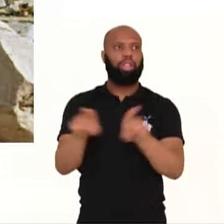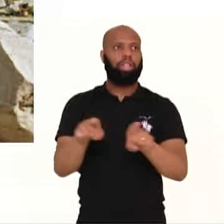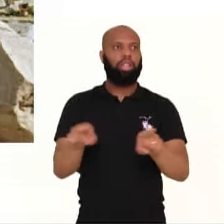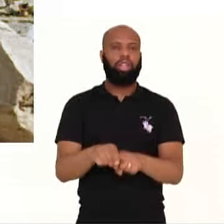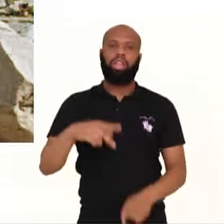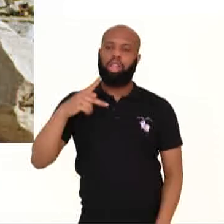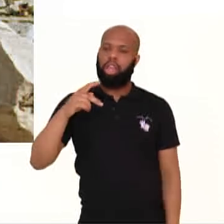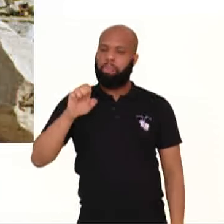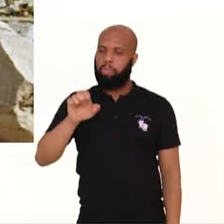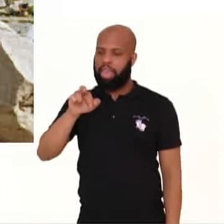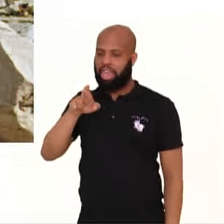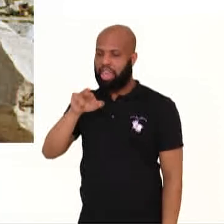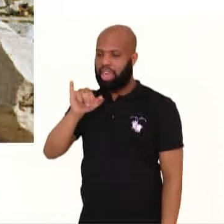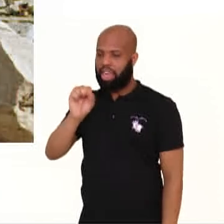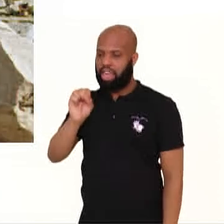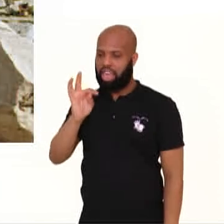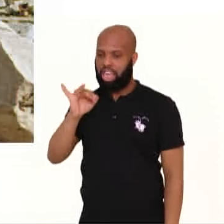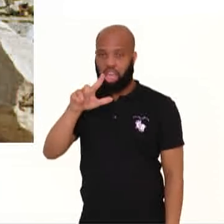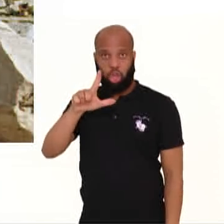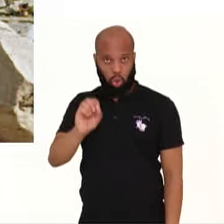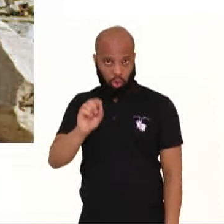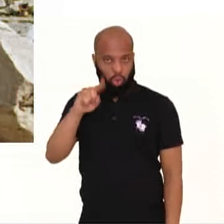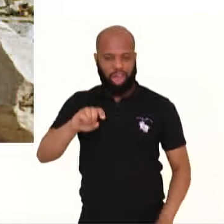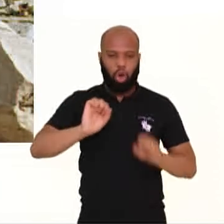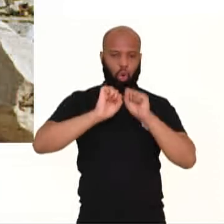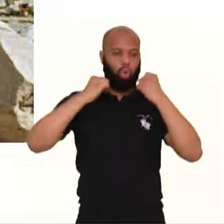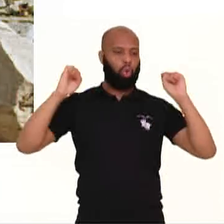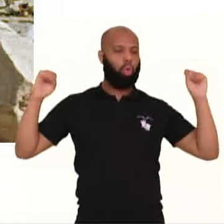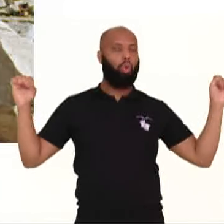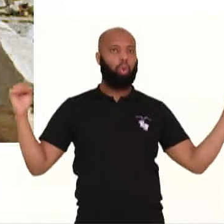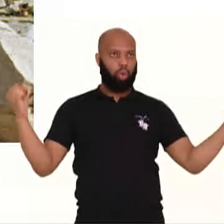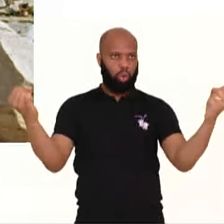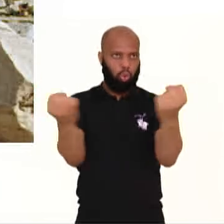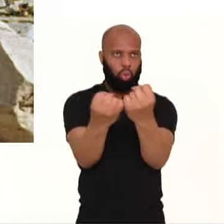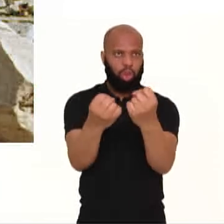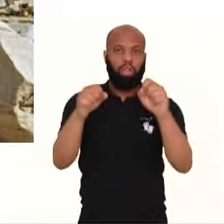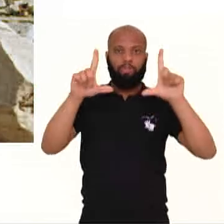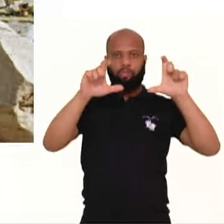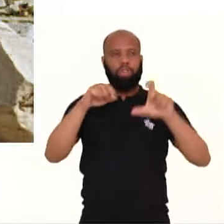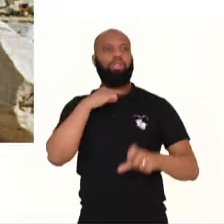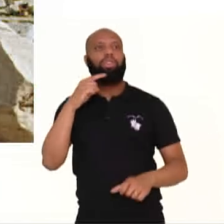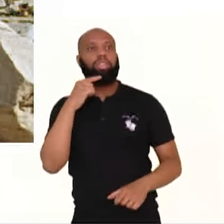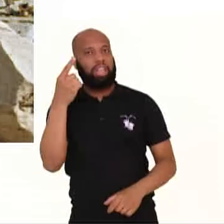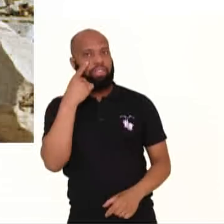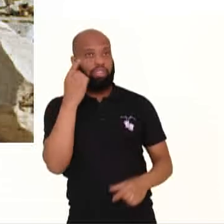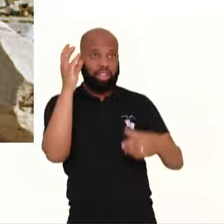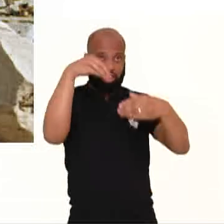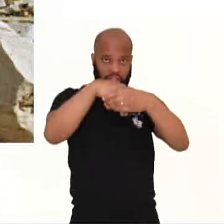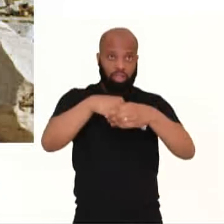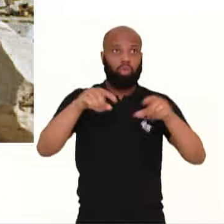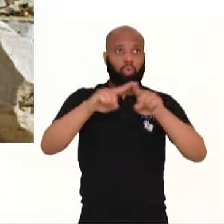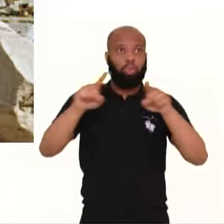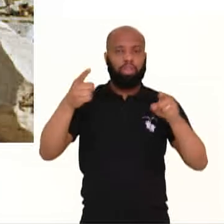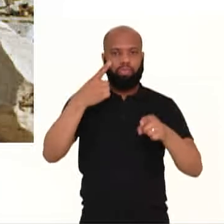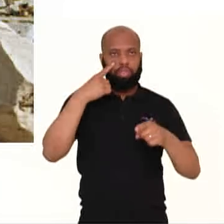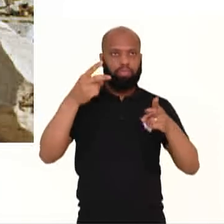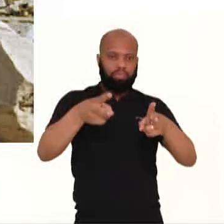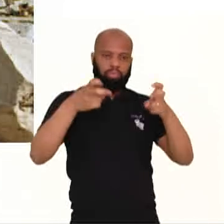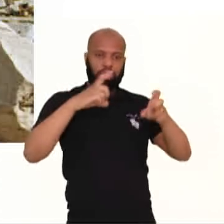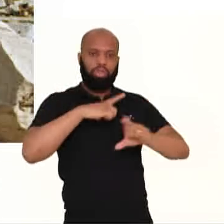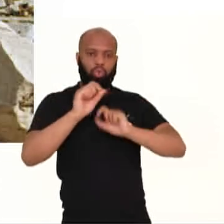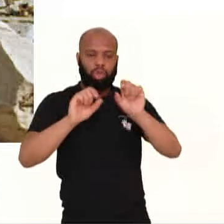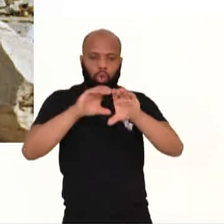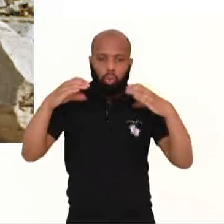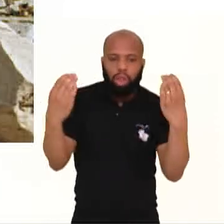chamado peristilo, essa colunata externa. E a gente dessa foto não consegue observar o interior, mas perceba, a comunidade,